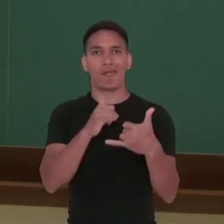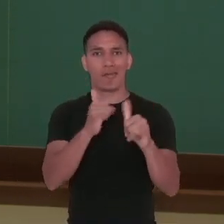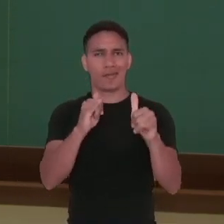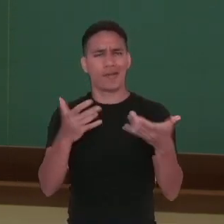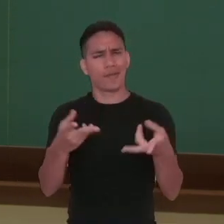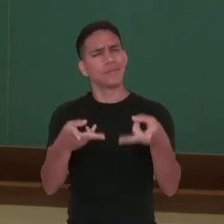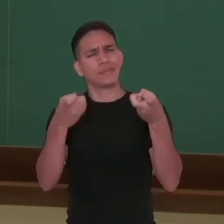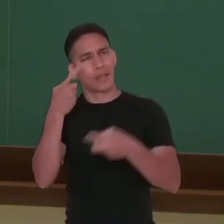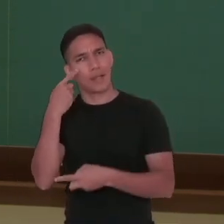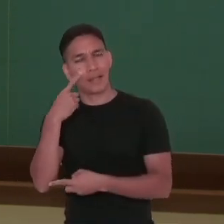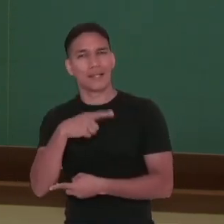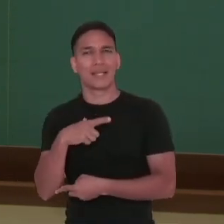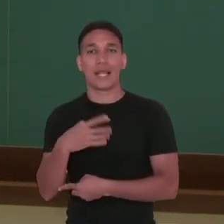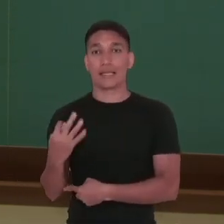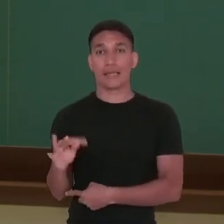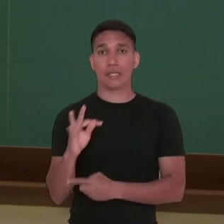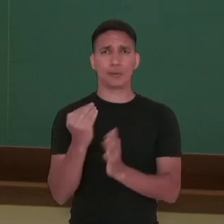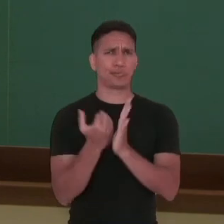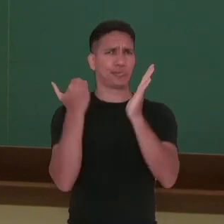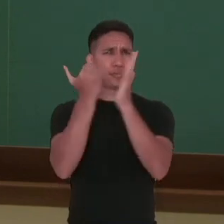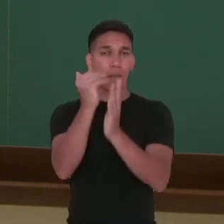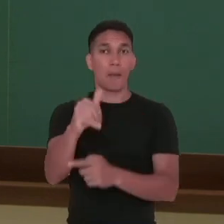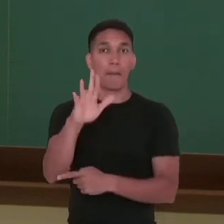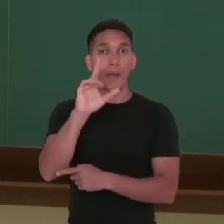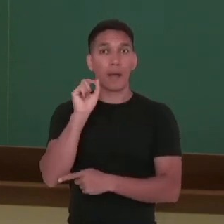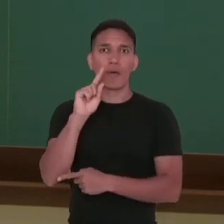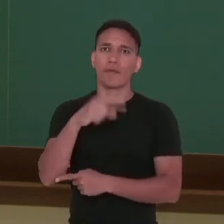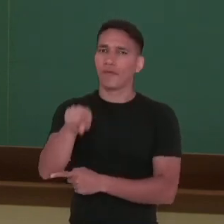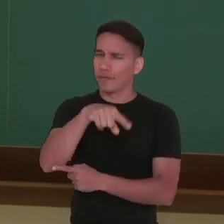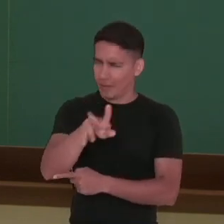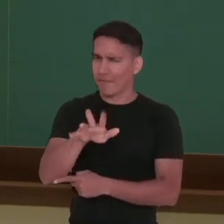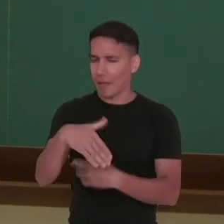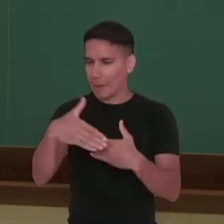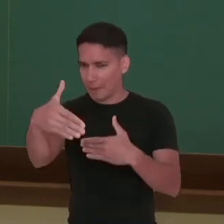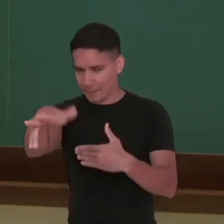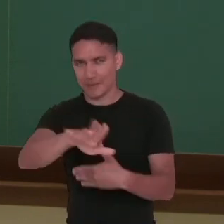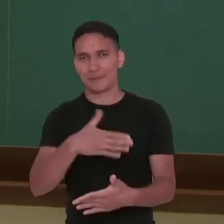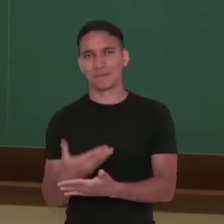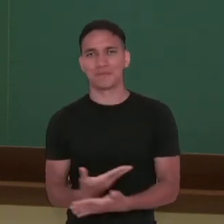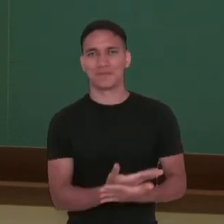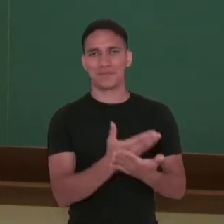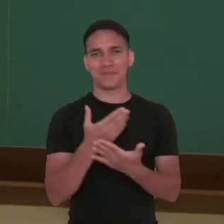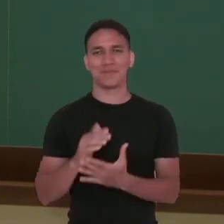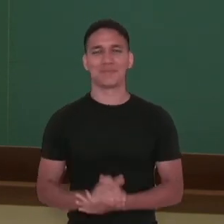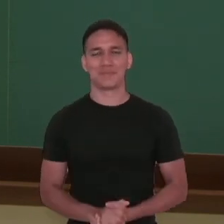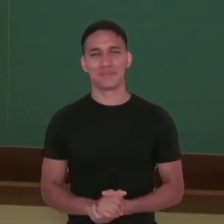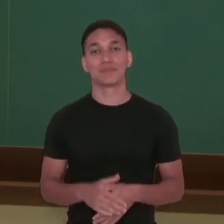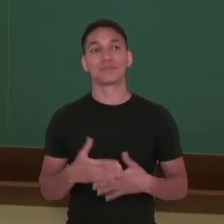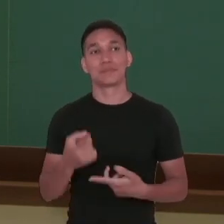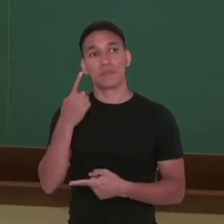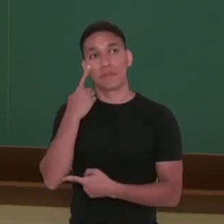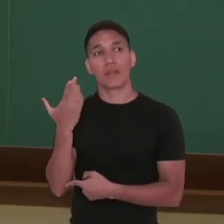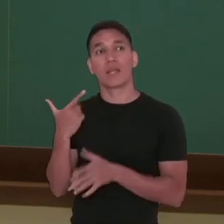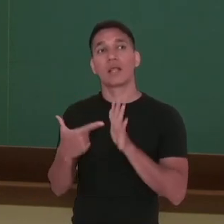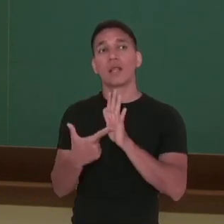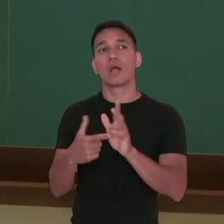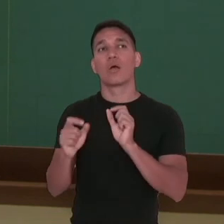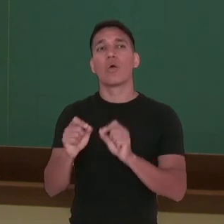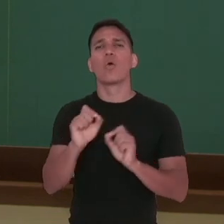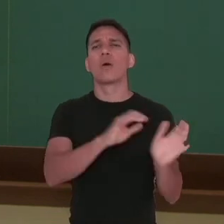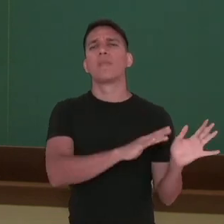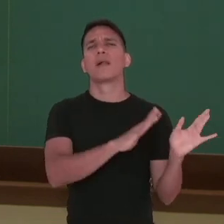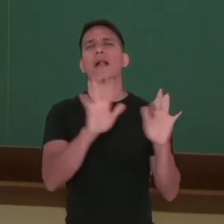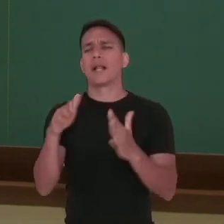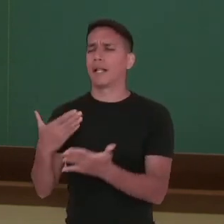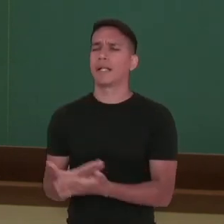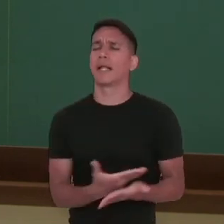gente tem, pessoal, uma tecnologia muito avançada para isso, que é algo que você verá nas próximas aulas. Galera, então assim, o que nós